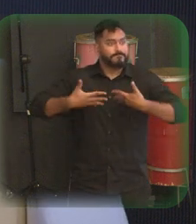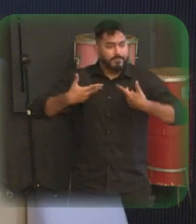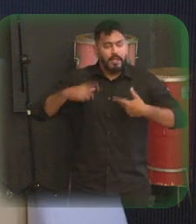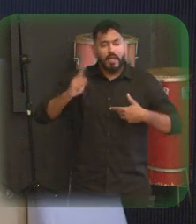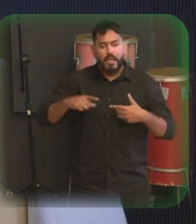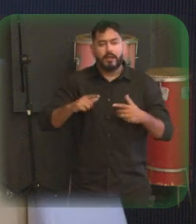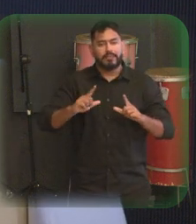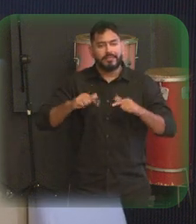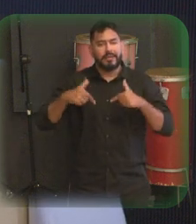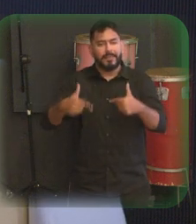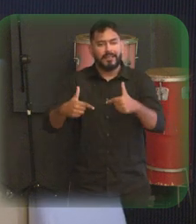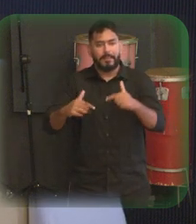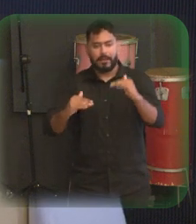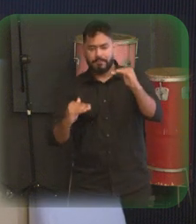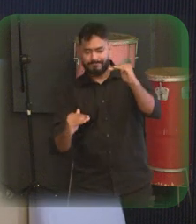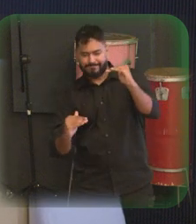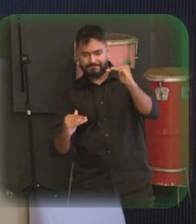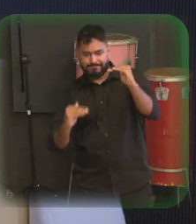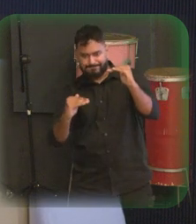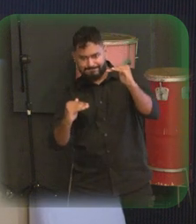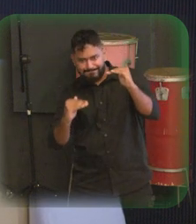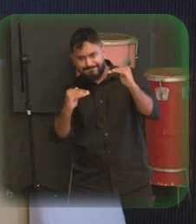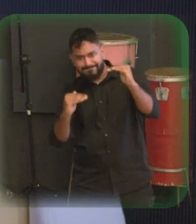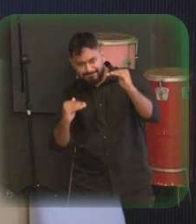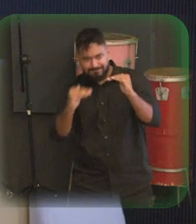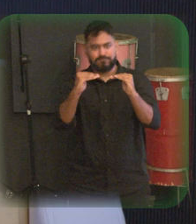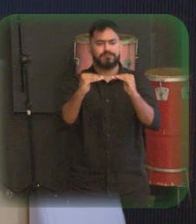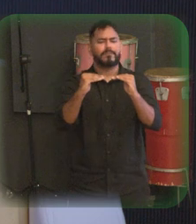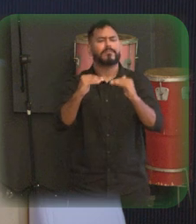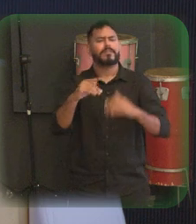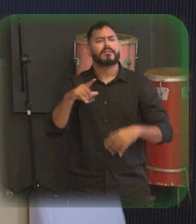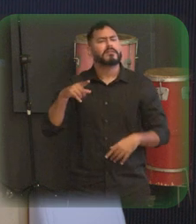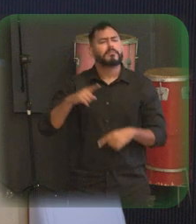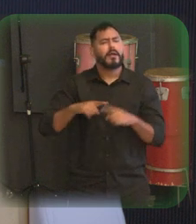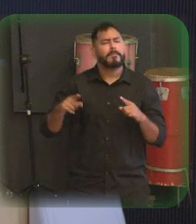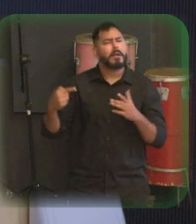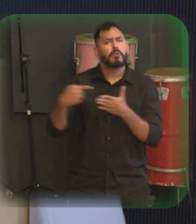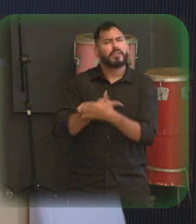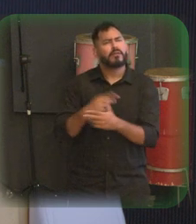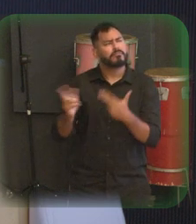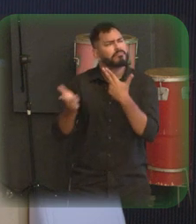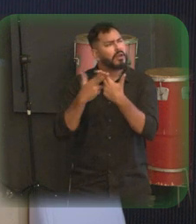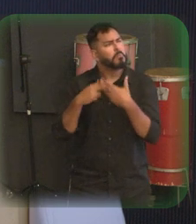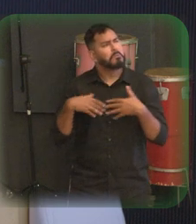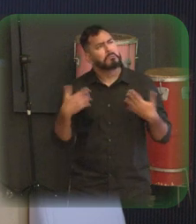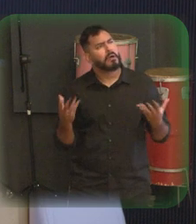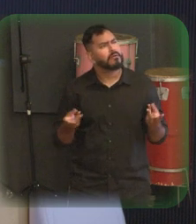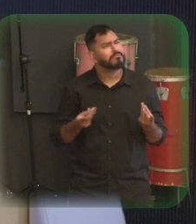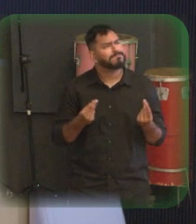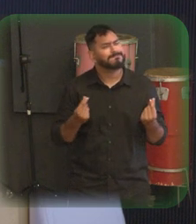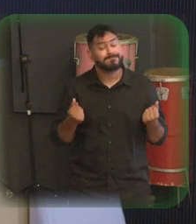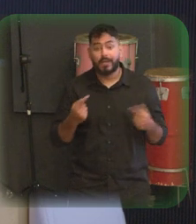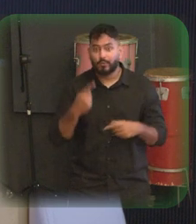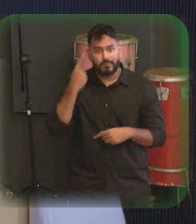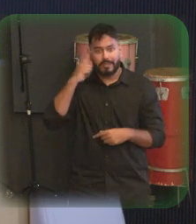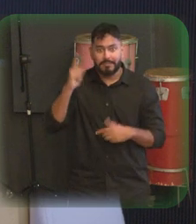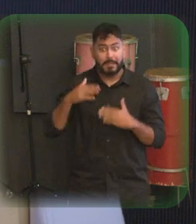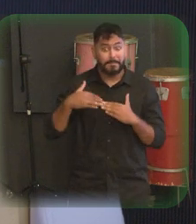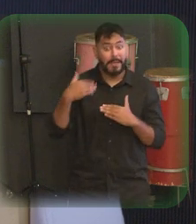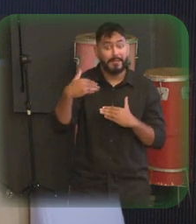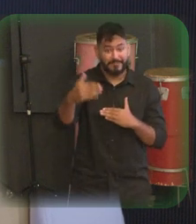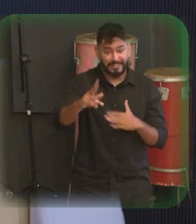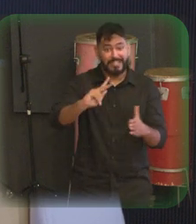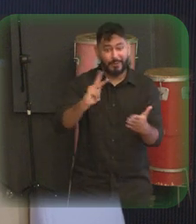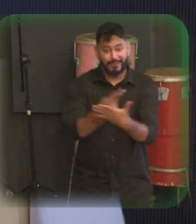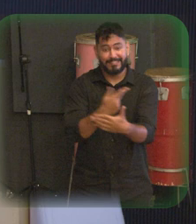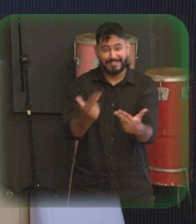desigualdade. E perguntaram se eu tinha sofrido algum trauma, mas eu não sabia o que vinha na minha frente, na minha vida. E